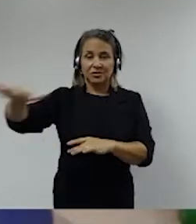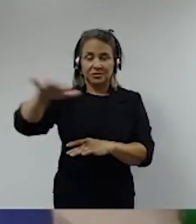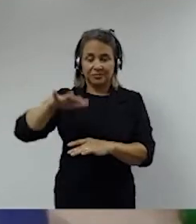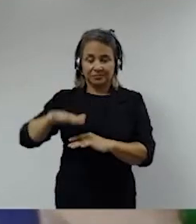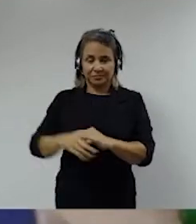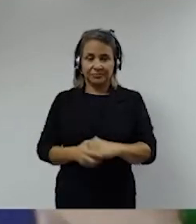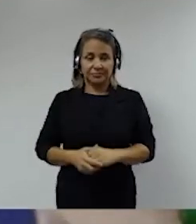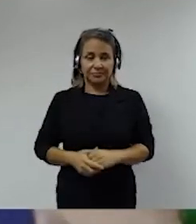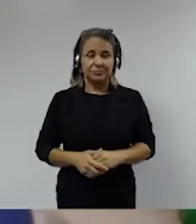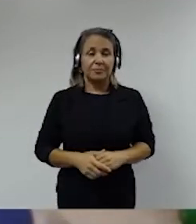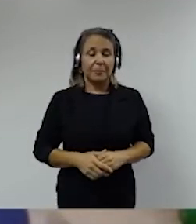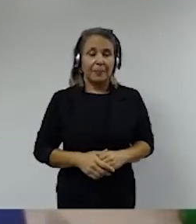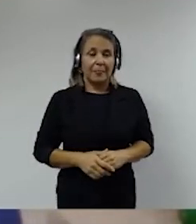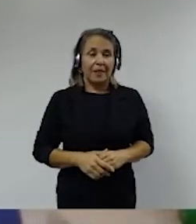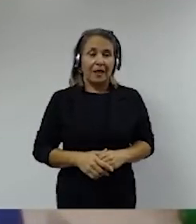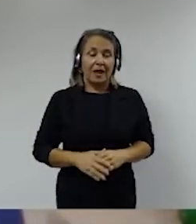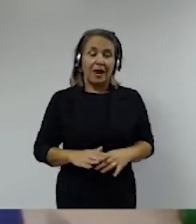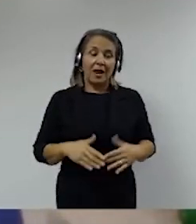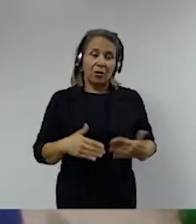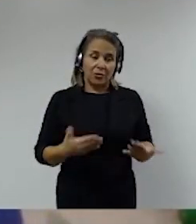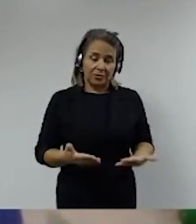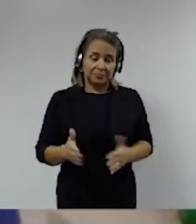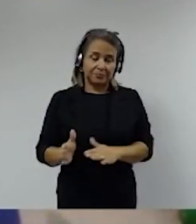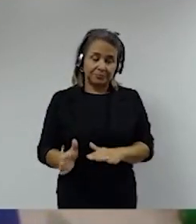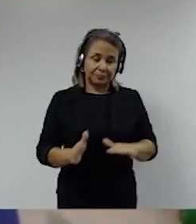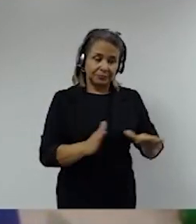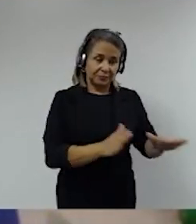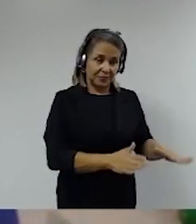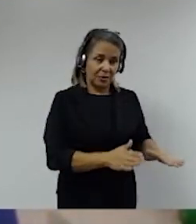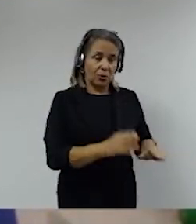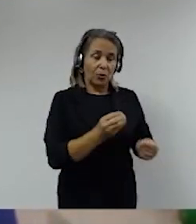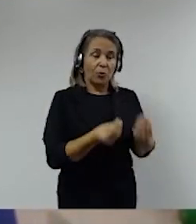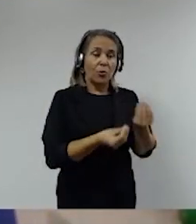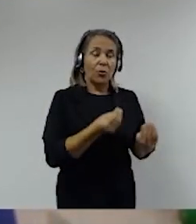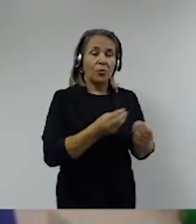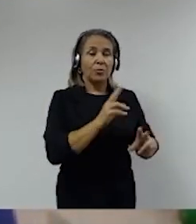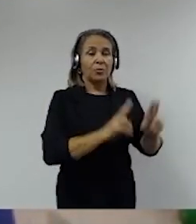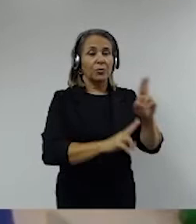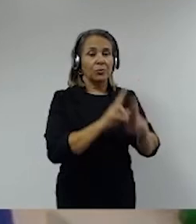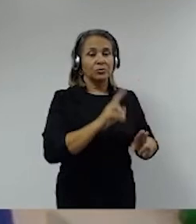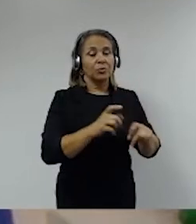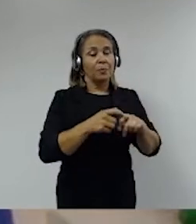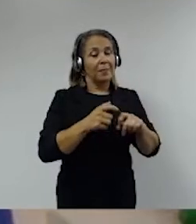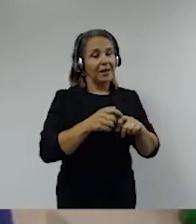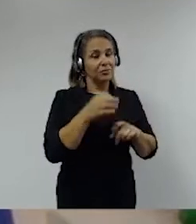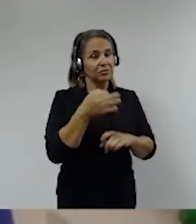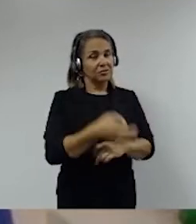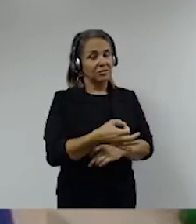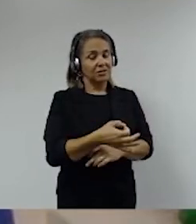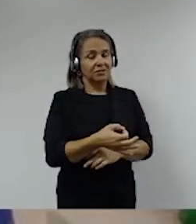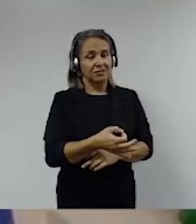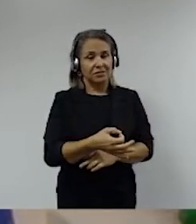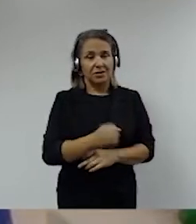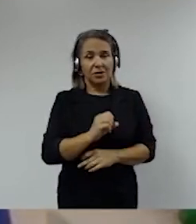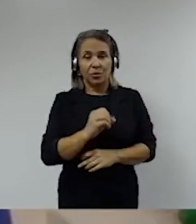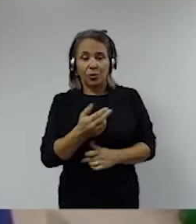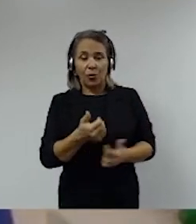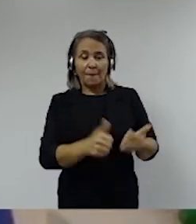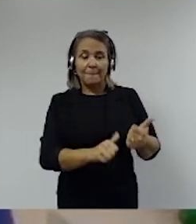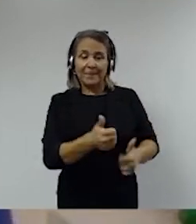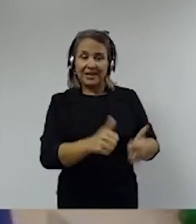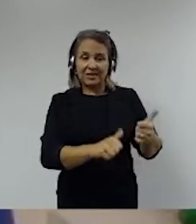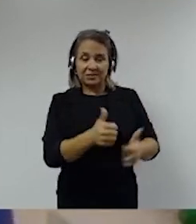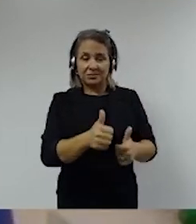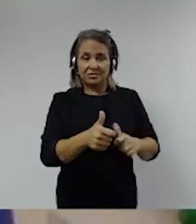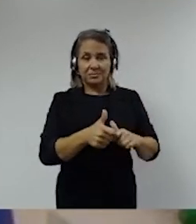Com relação ao uso do ato médico legal, de perícia médica, o artigo 92